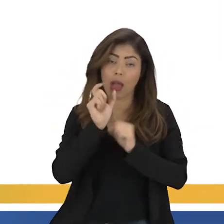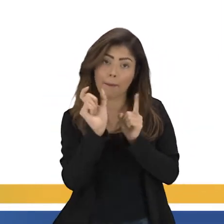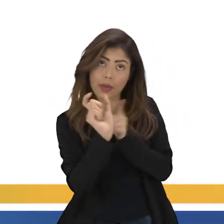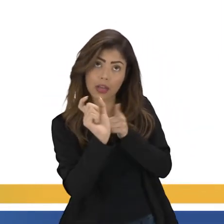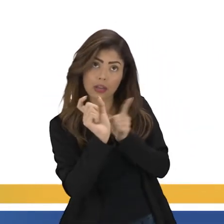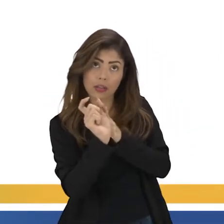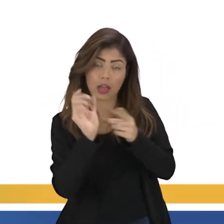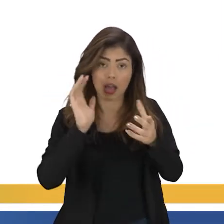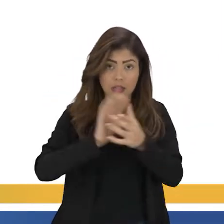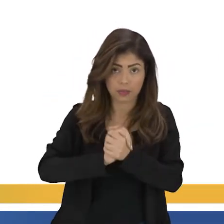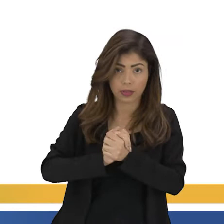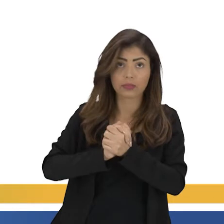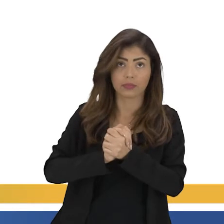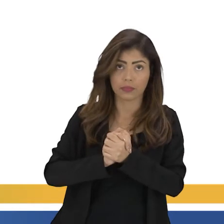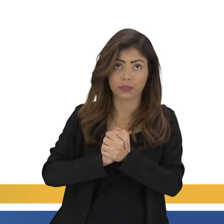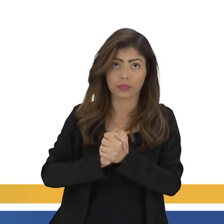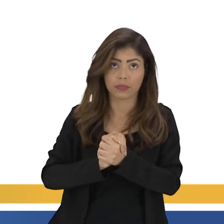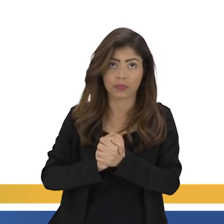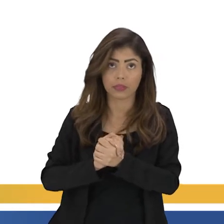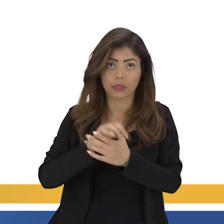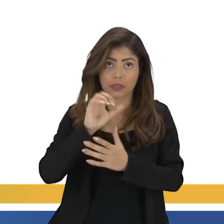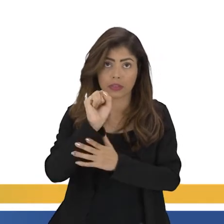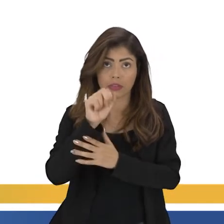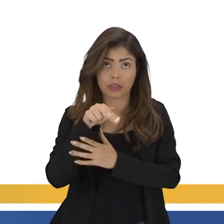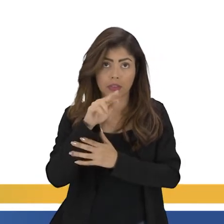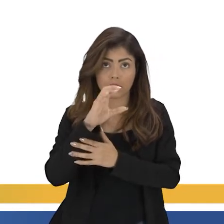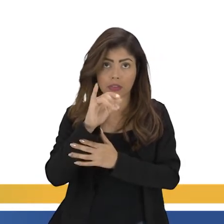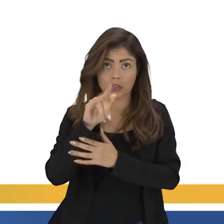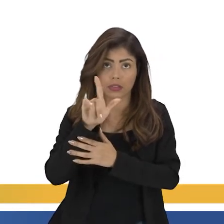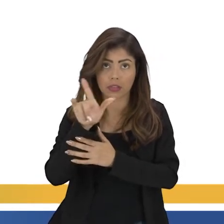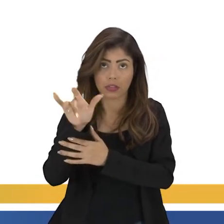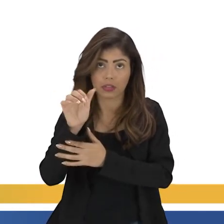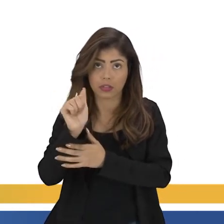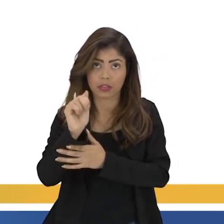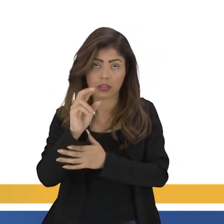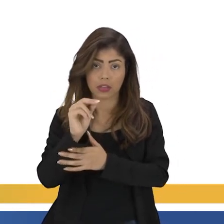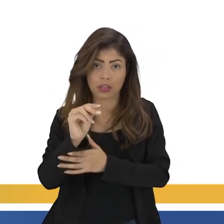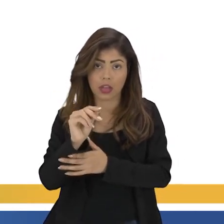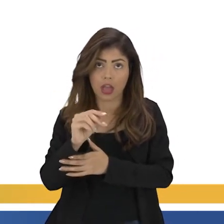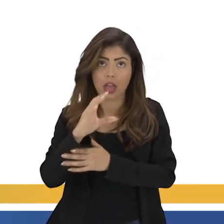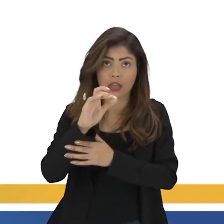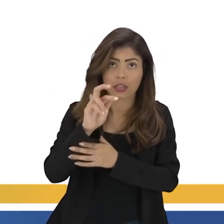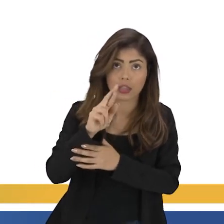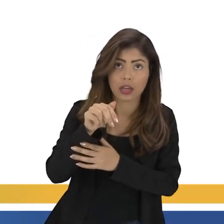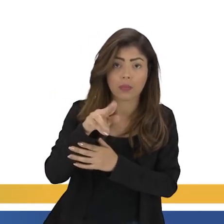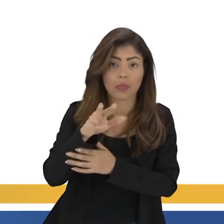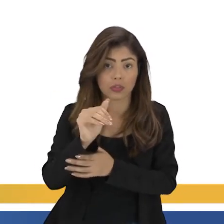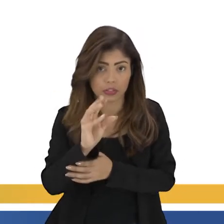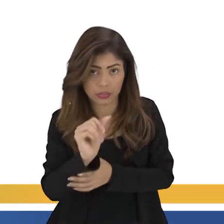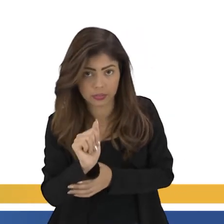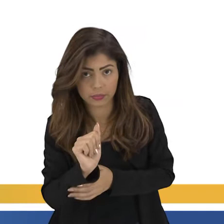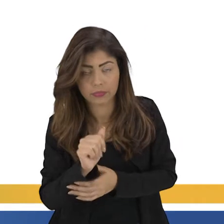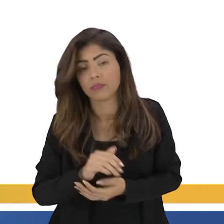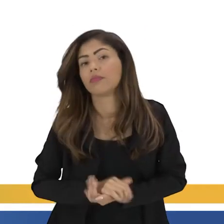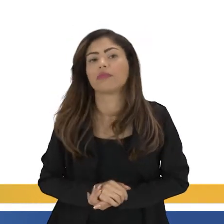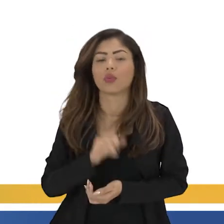palavras casamento e sencilla, para cerimônia, ok?